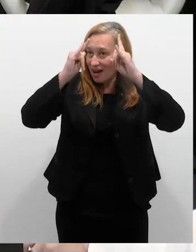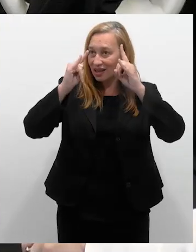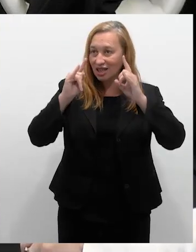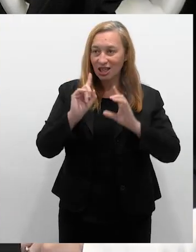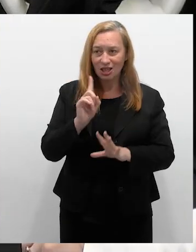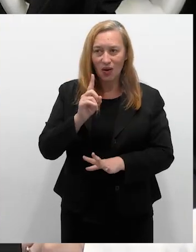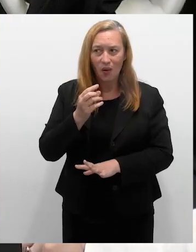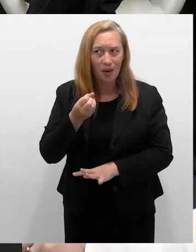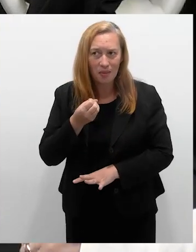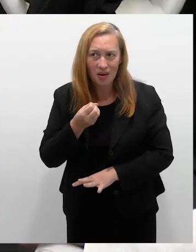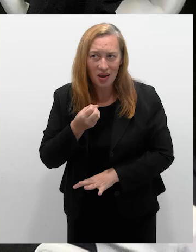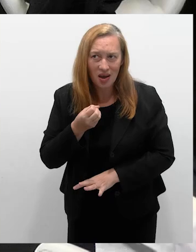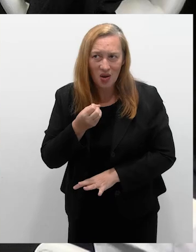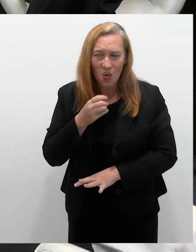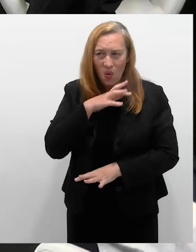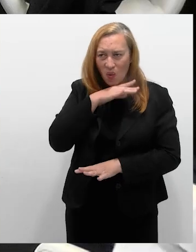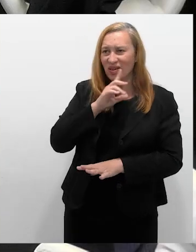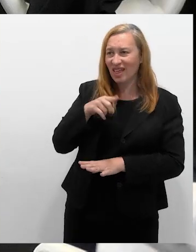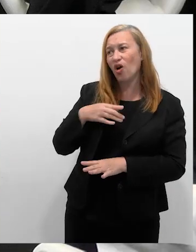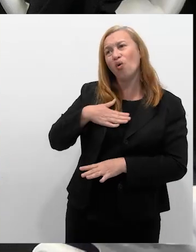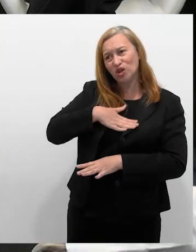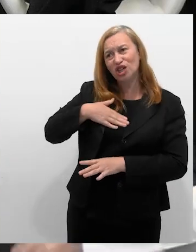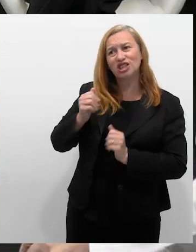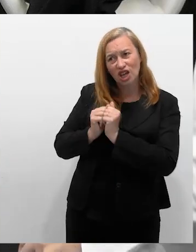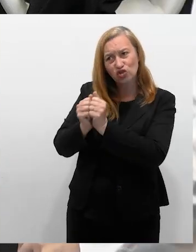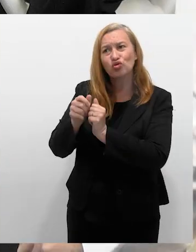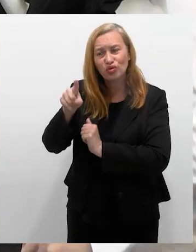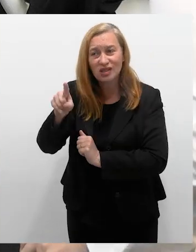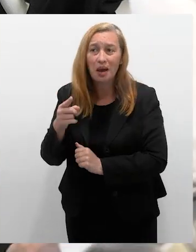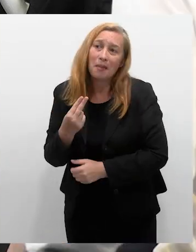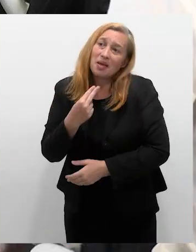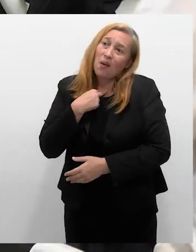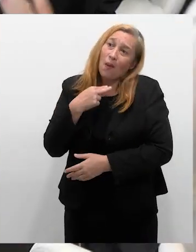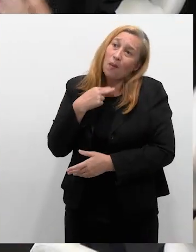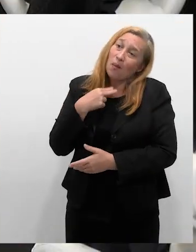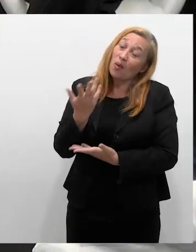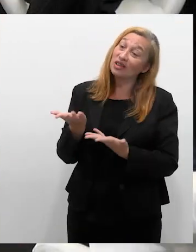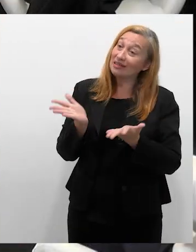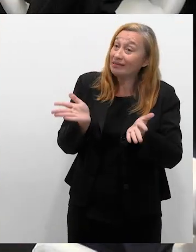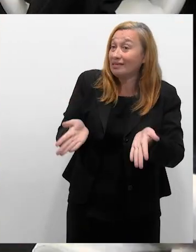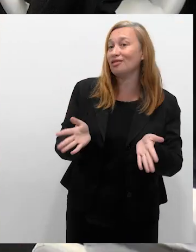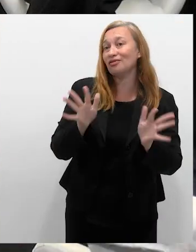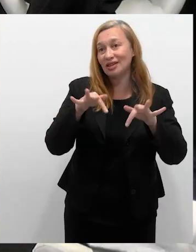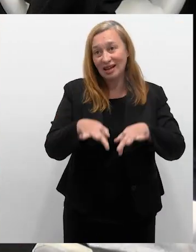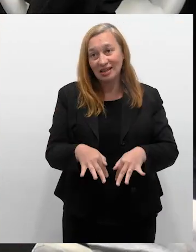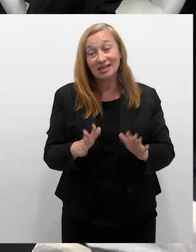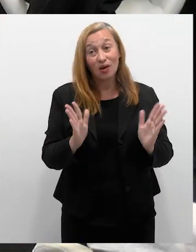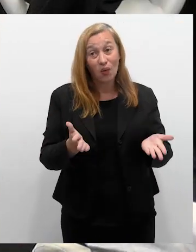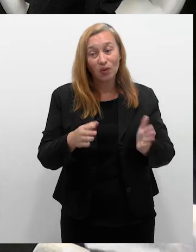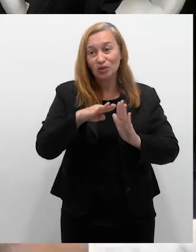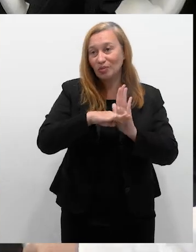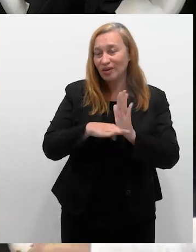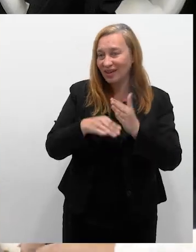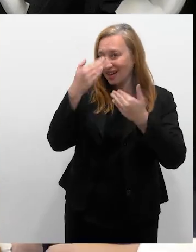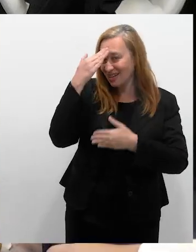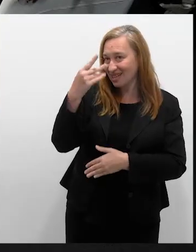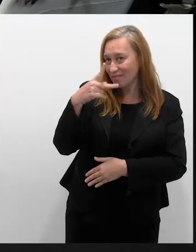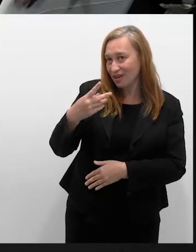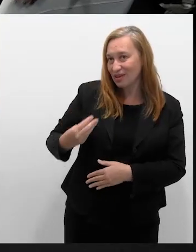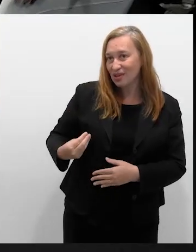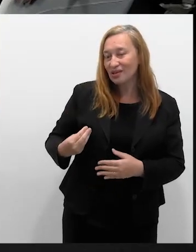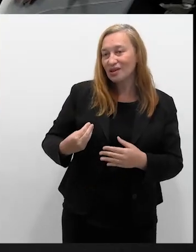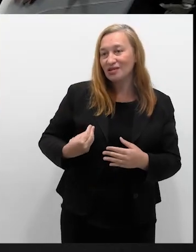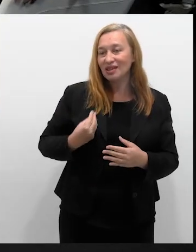Ana, super sucesso lá em Paris, que não é nada mal, né? Nada mal. A gente gostaria de ir com você, mas como não pode, a gente